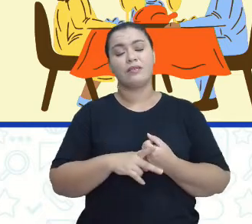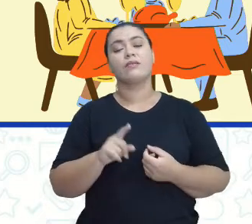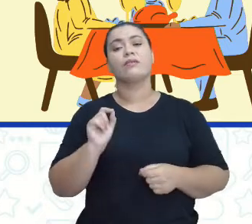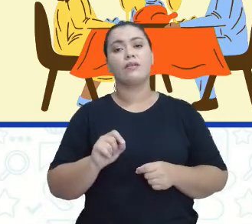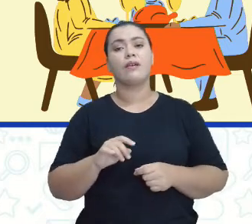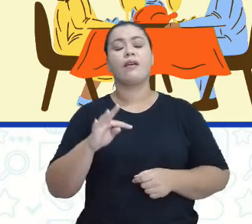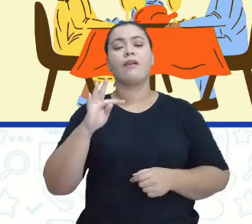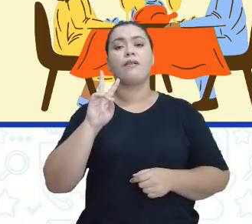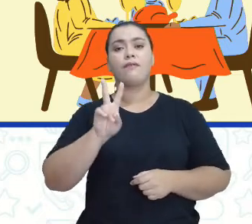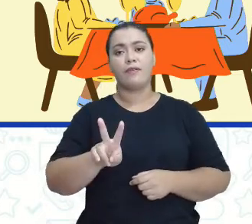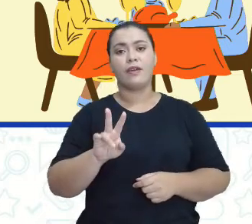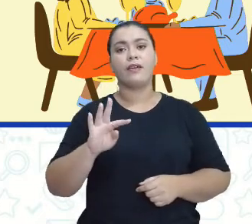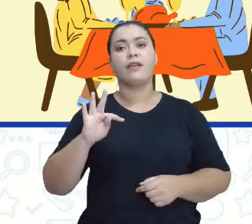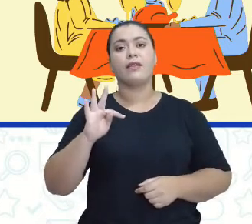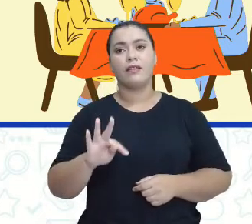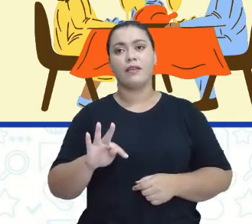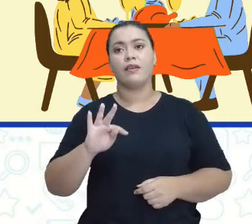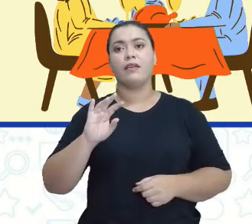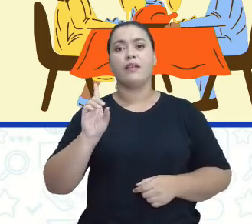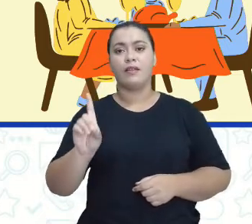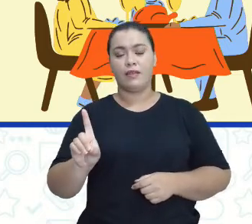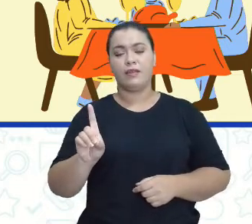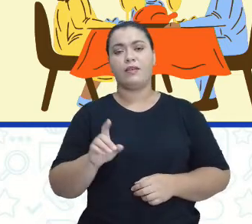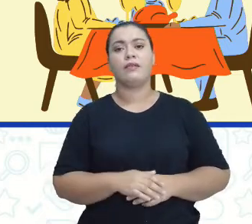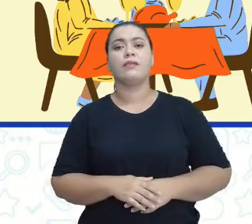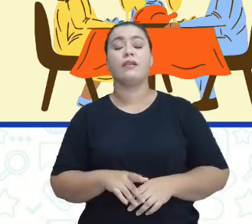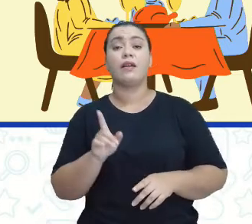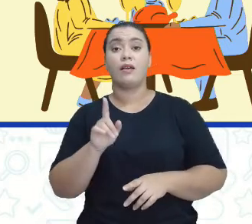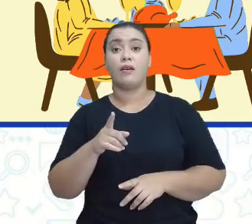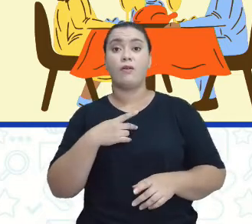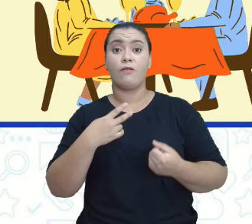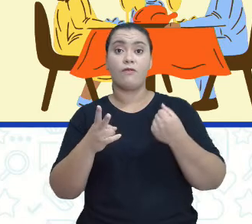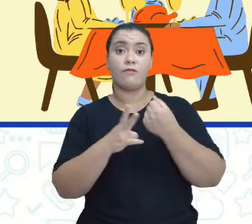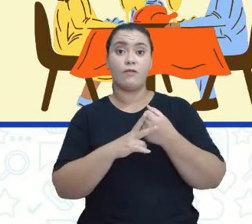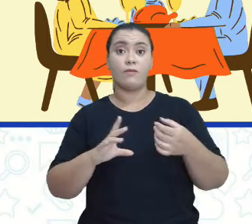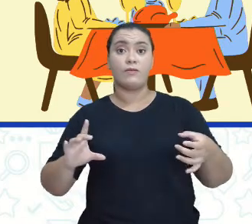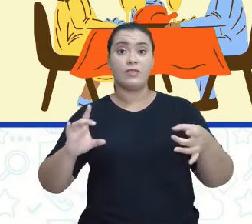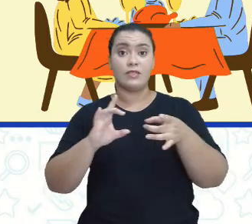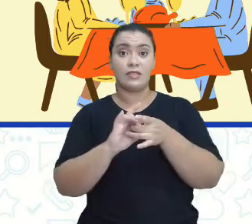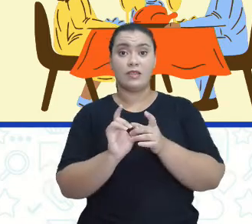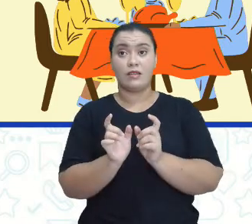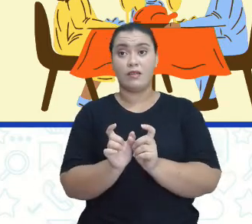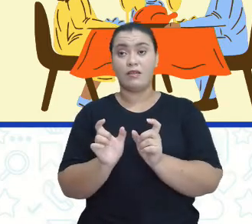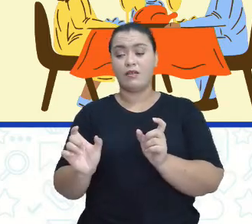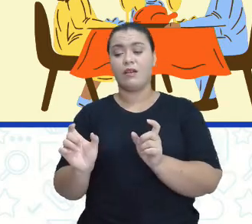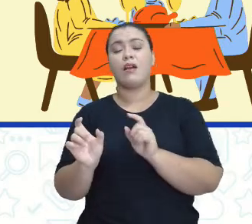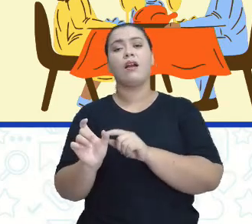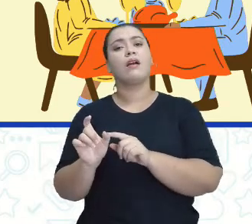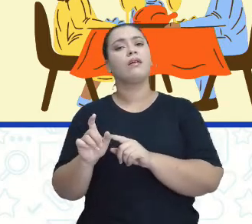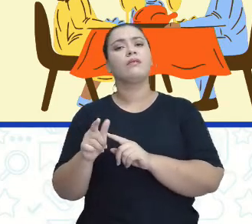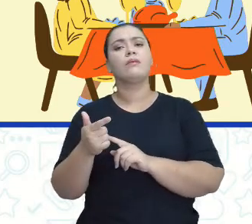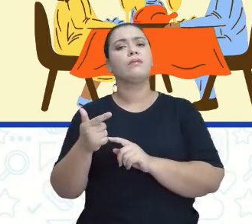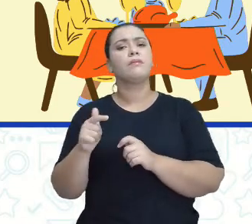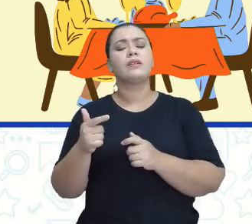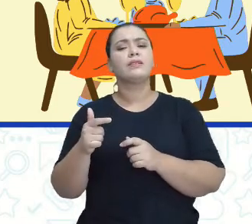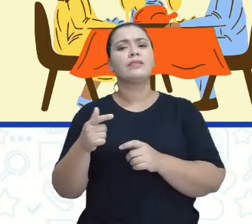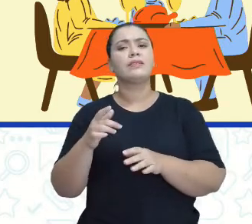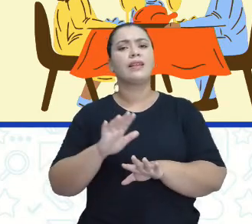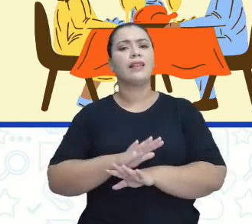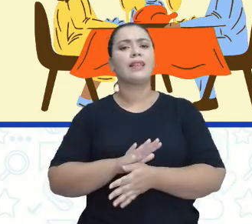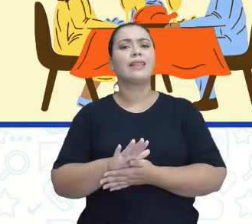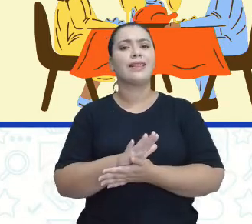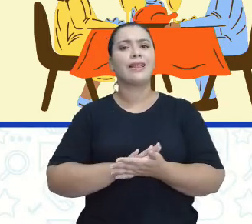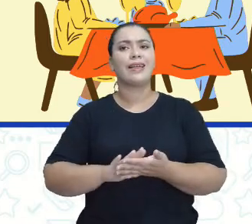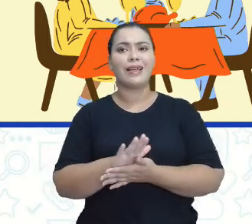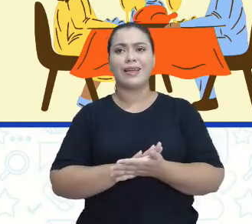direto. Então, percebam que aqui o verbo se liga ao complemento sem nenhum intermediário. Se